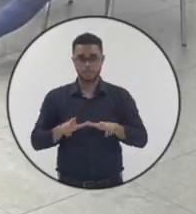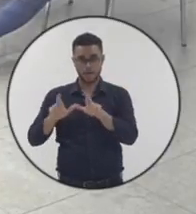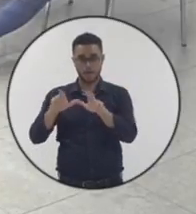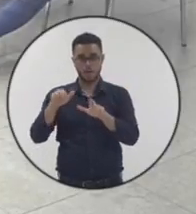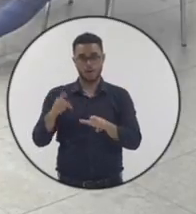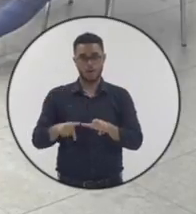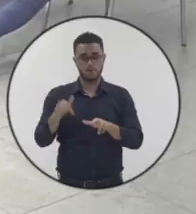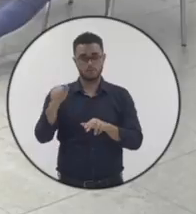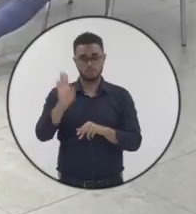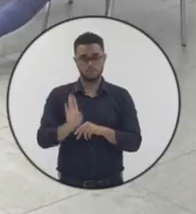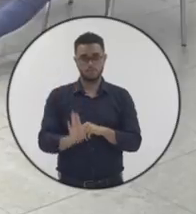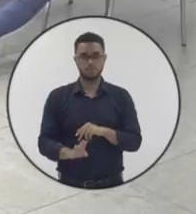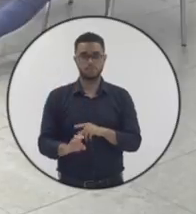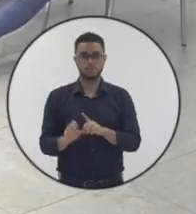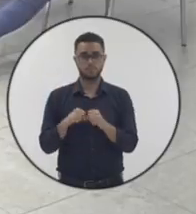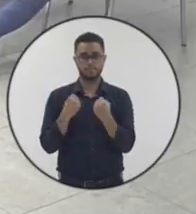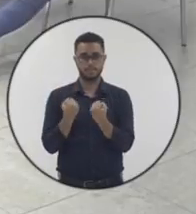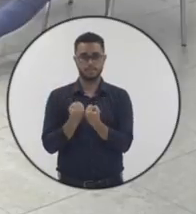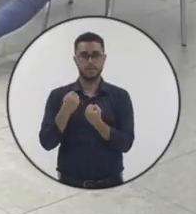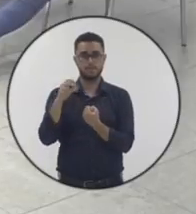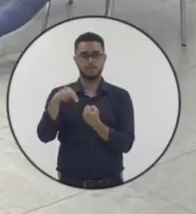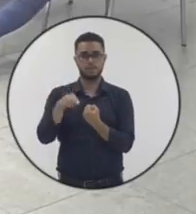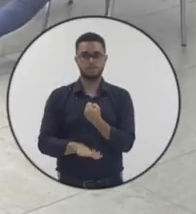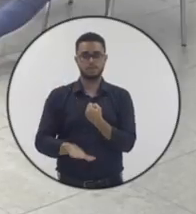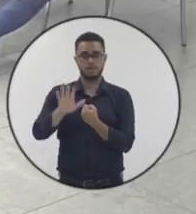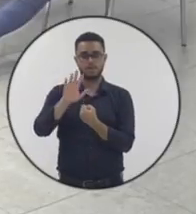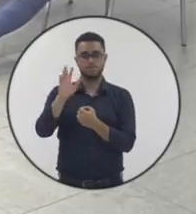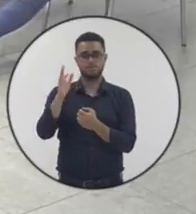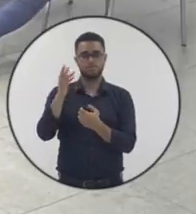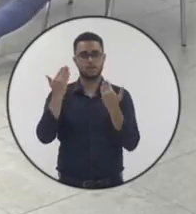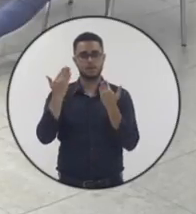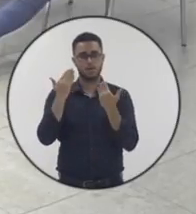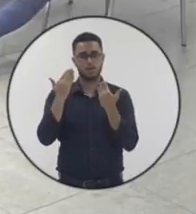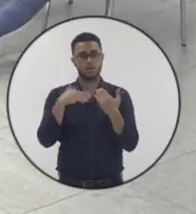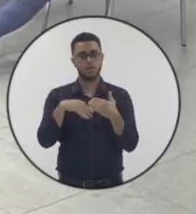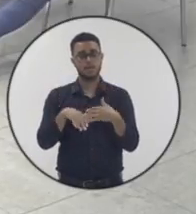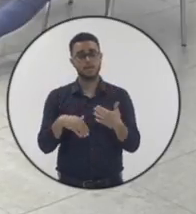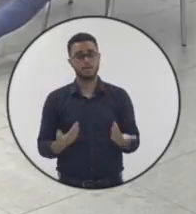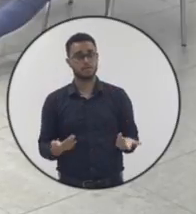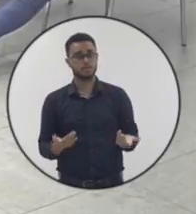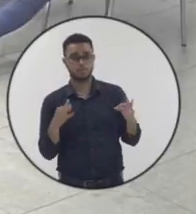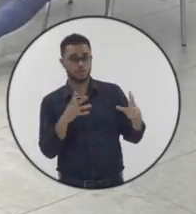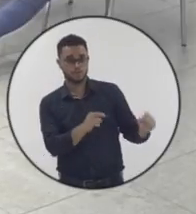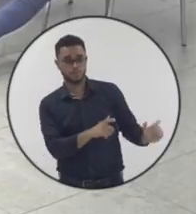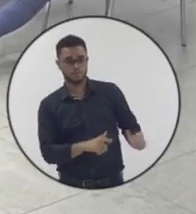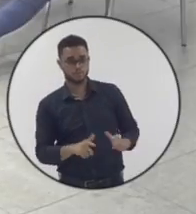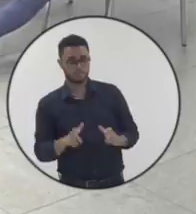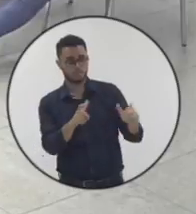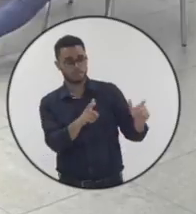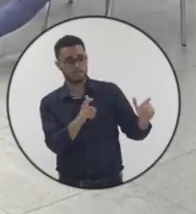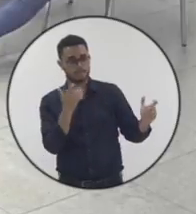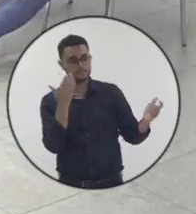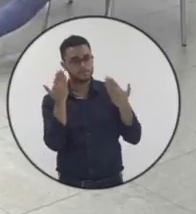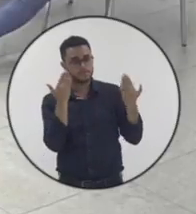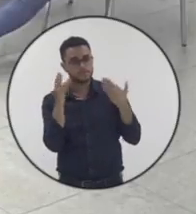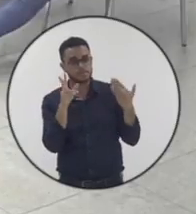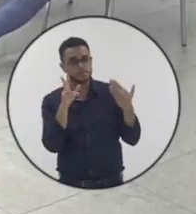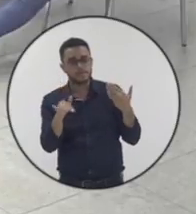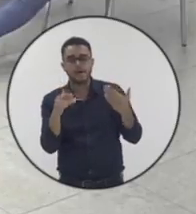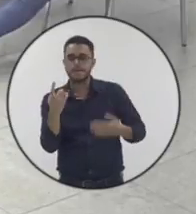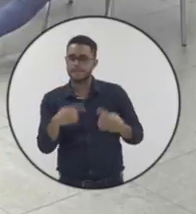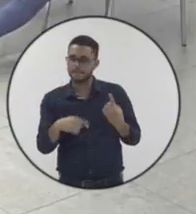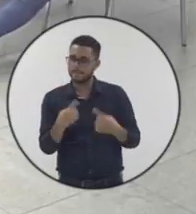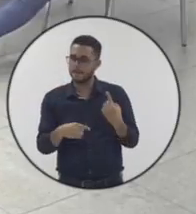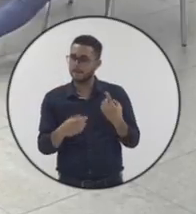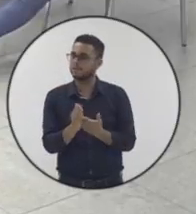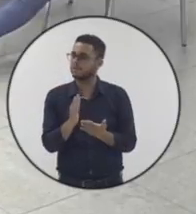do Seminário Nacional de Psicologia e Políticas Públicas. Então, são todos os espaços em que a psicologia estará debatendo